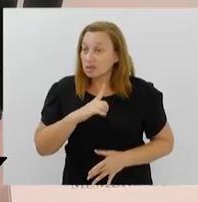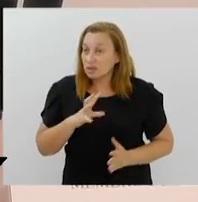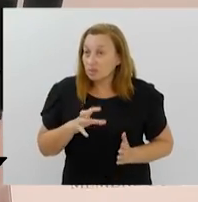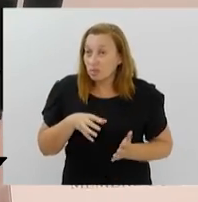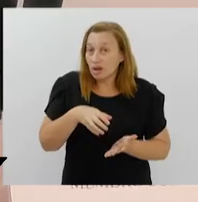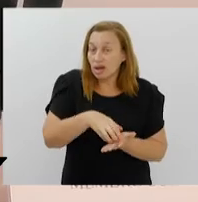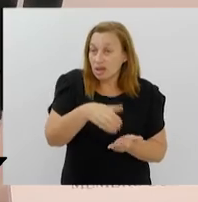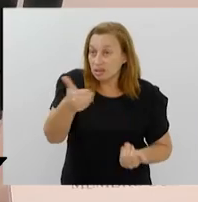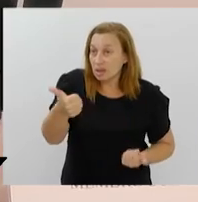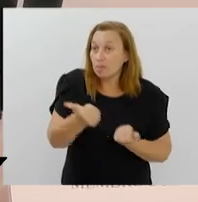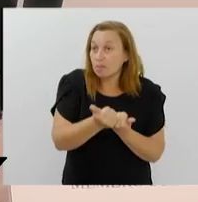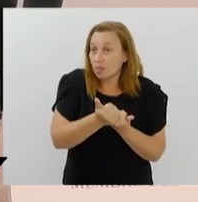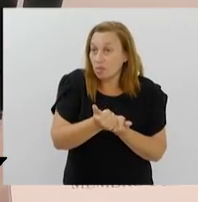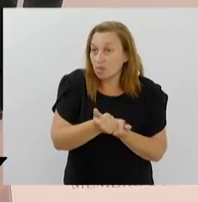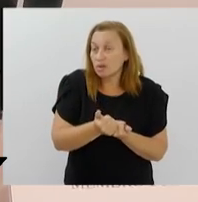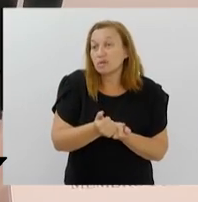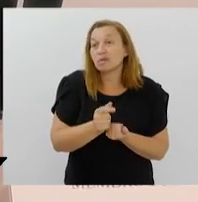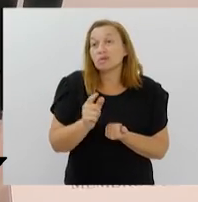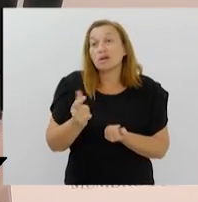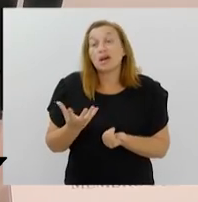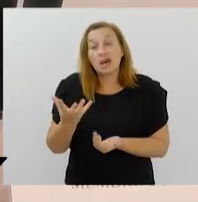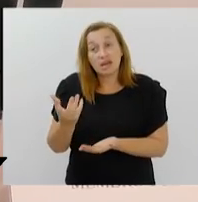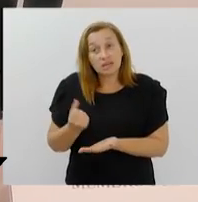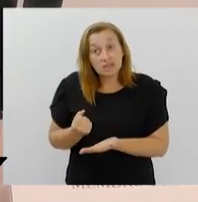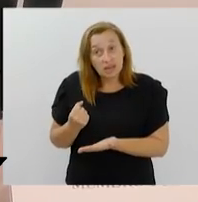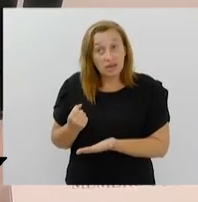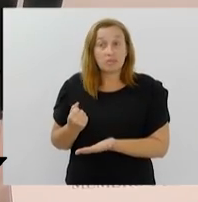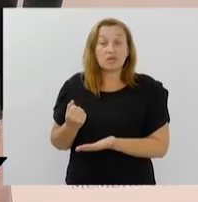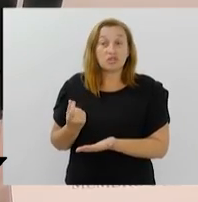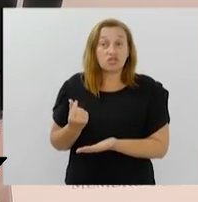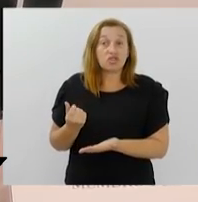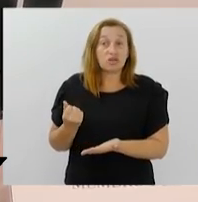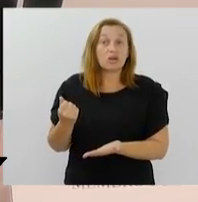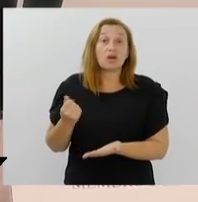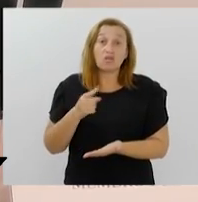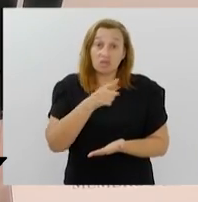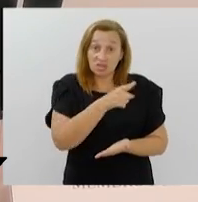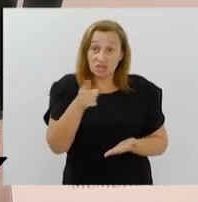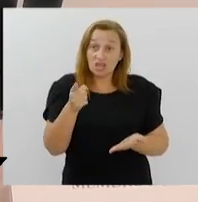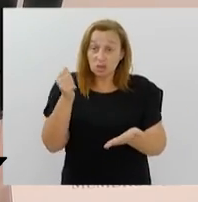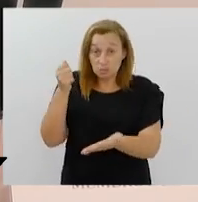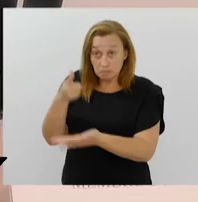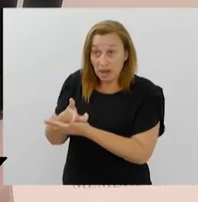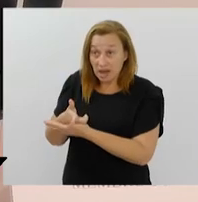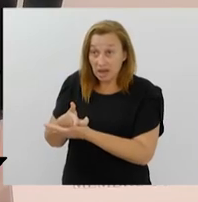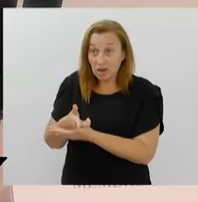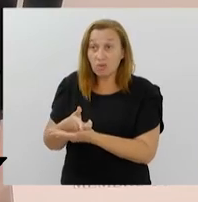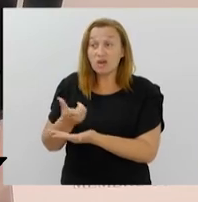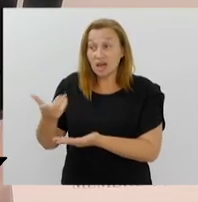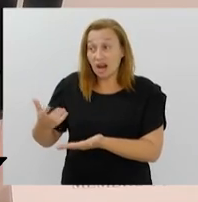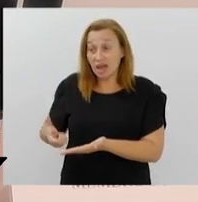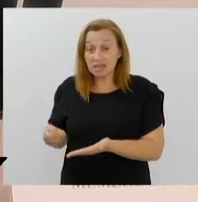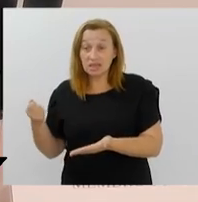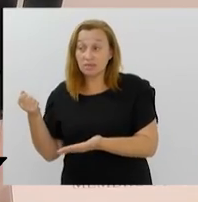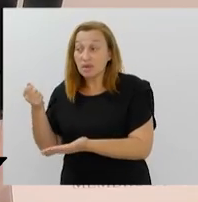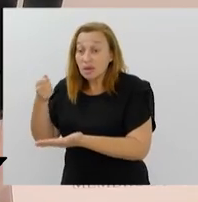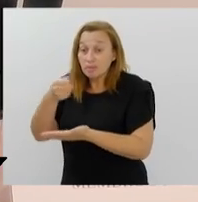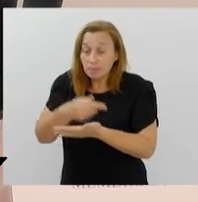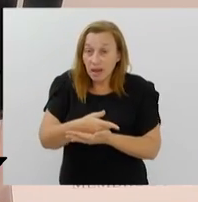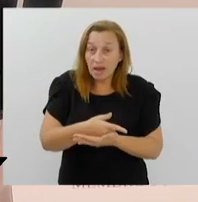credenciada que por ela é remunerada através do pagamento que todos fazem enquanto